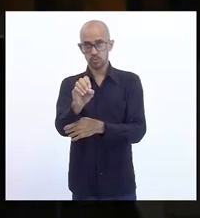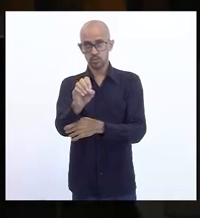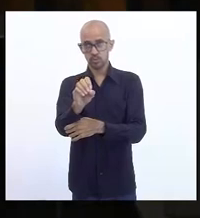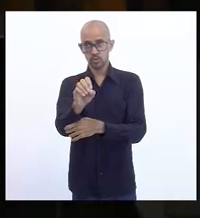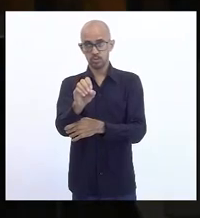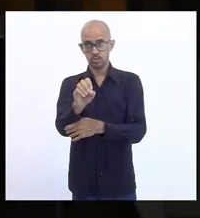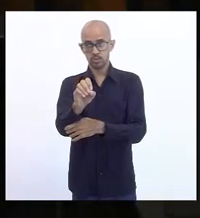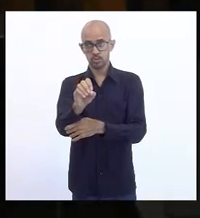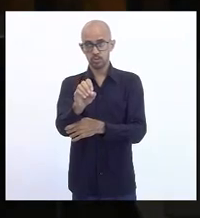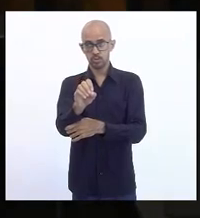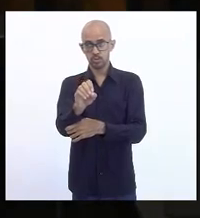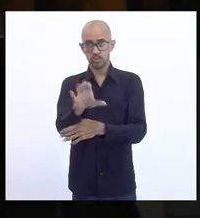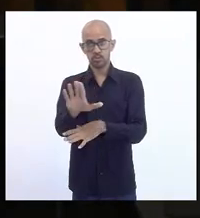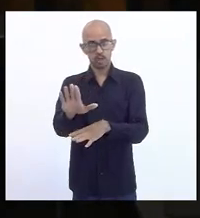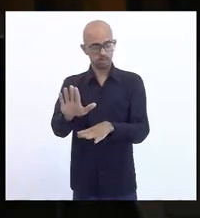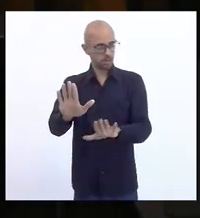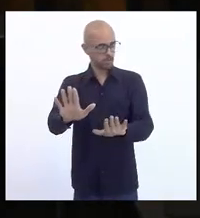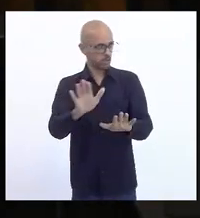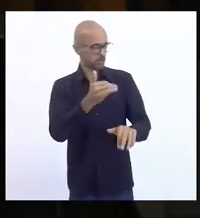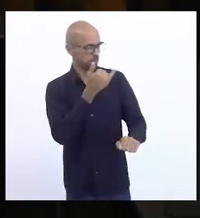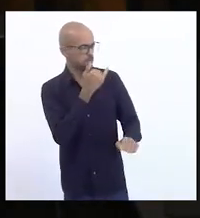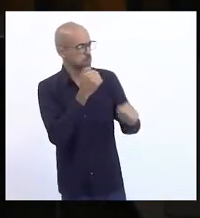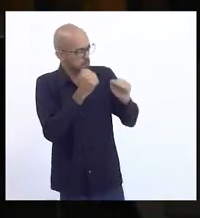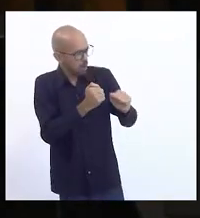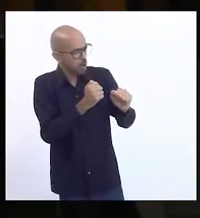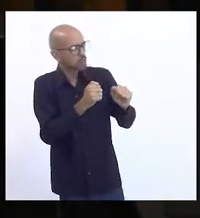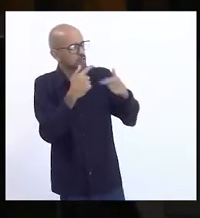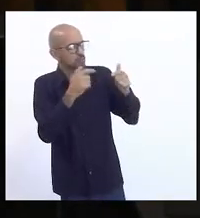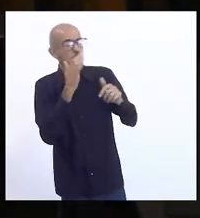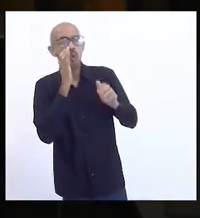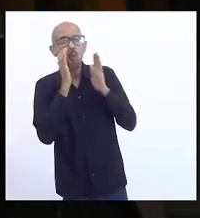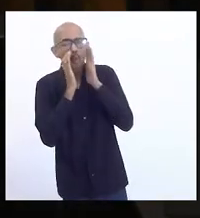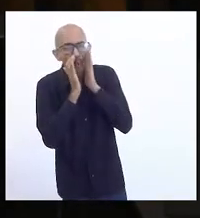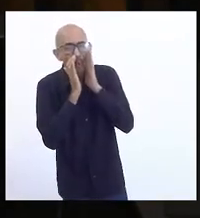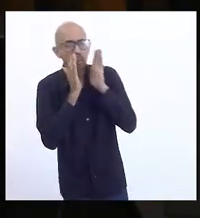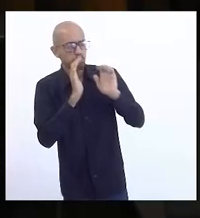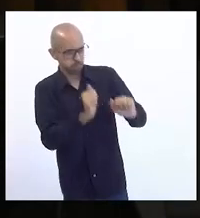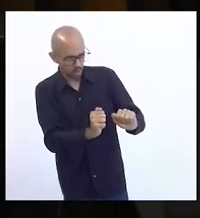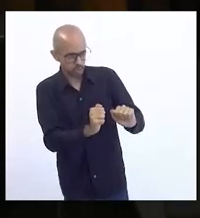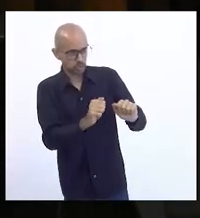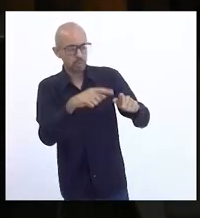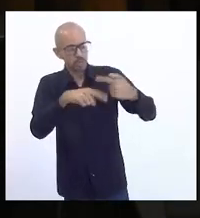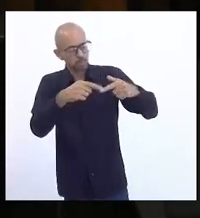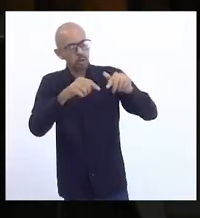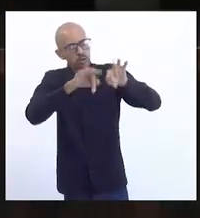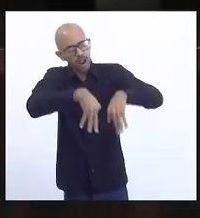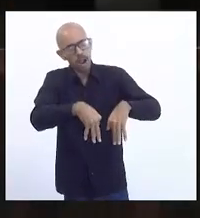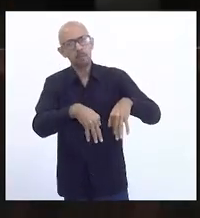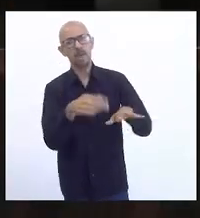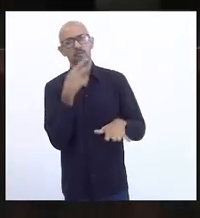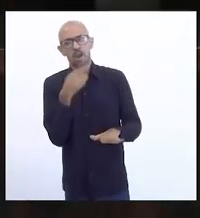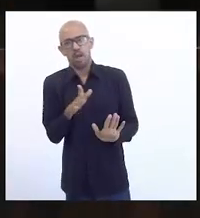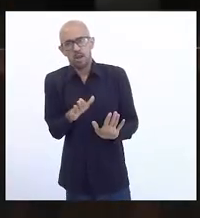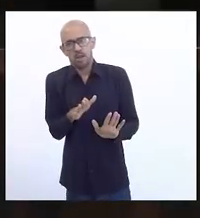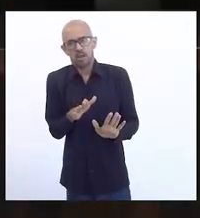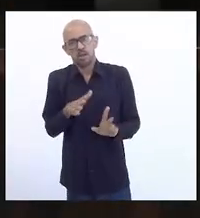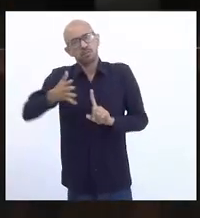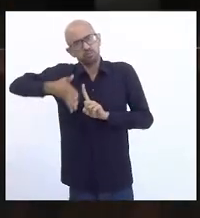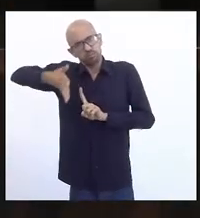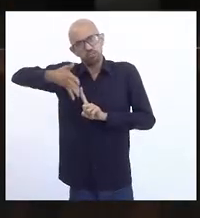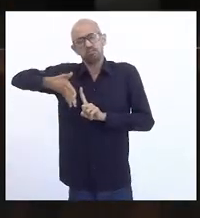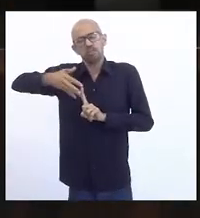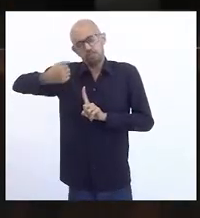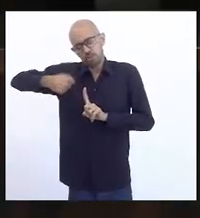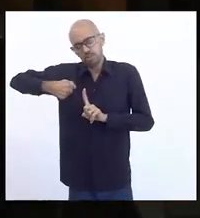pediria. Pode me vaiar à vontade. Quando eu acabar de falar. Garantir a fala do